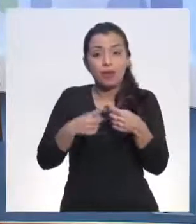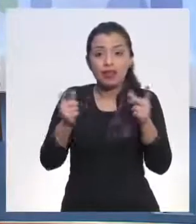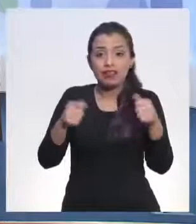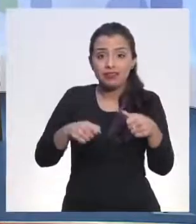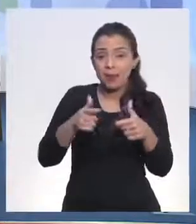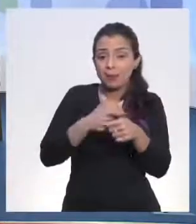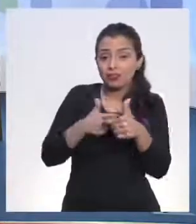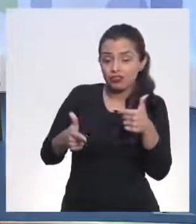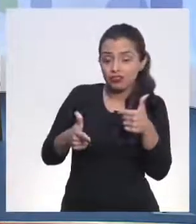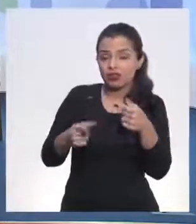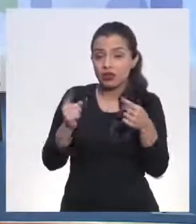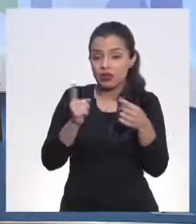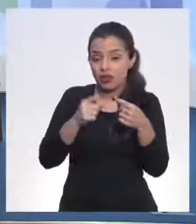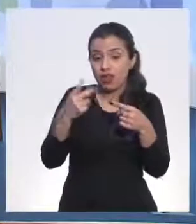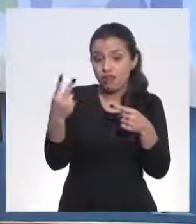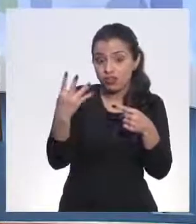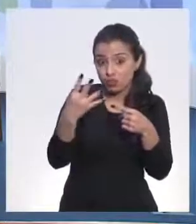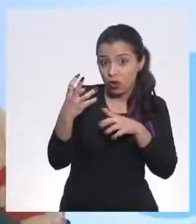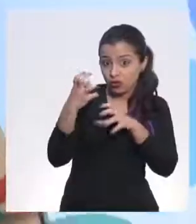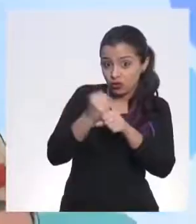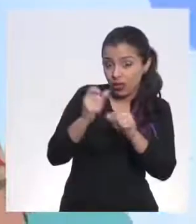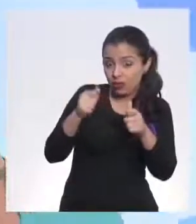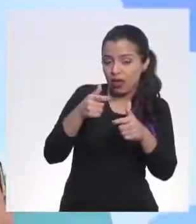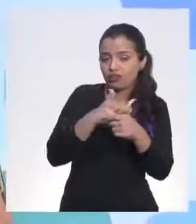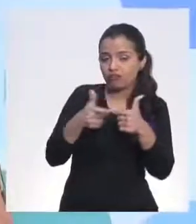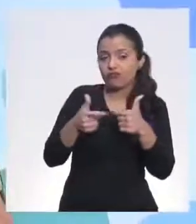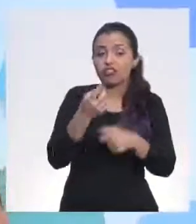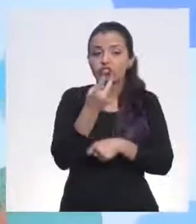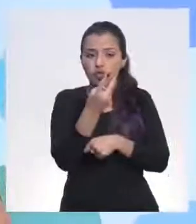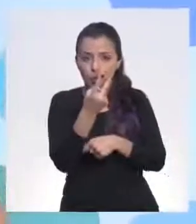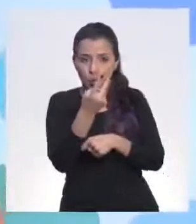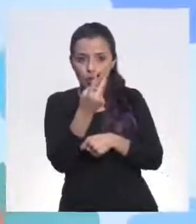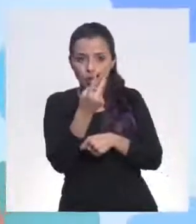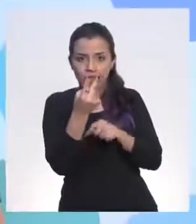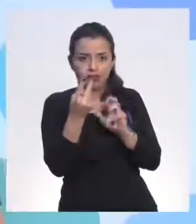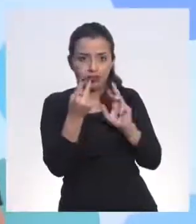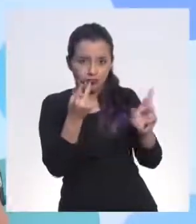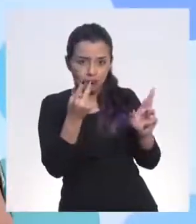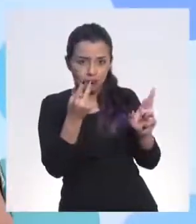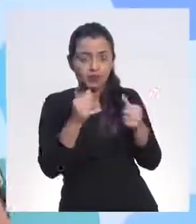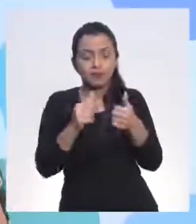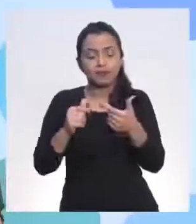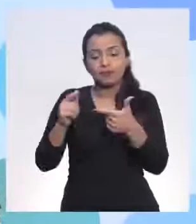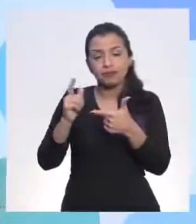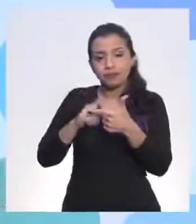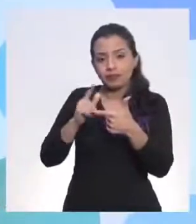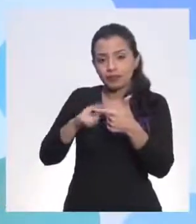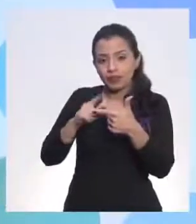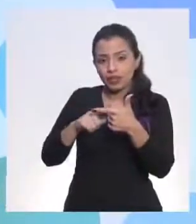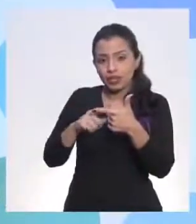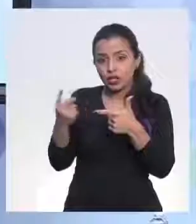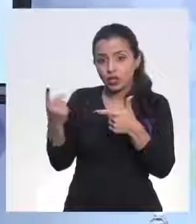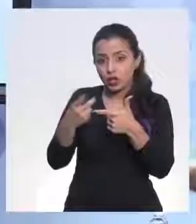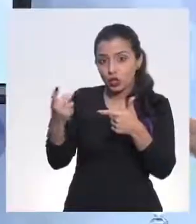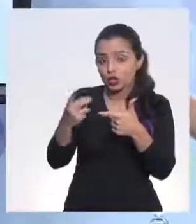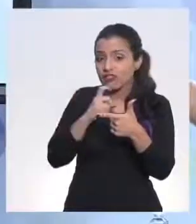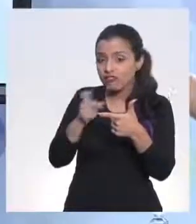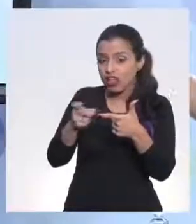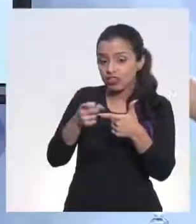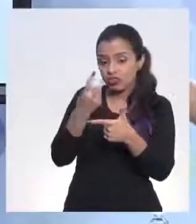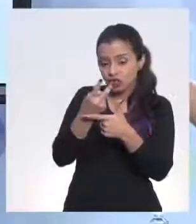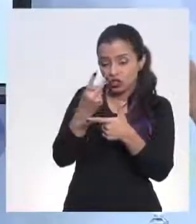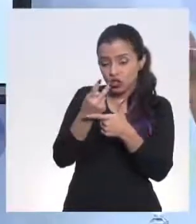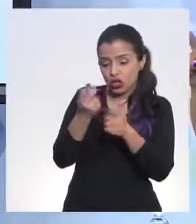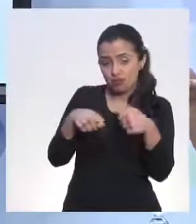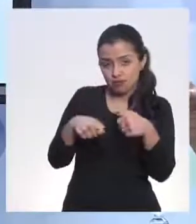que são as pretas. Isso. 12, que são as verdes. Isso. E 36, que são as vermelhas. Isso mesmo. Boa. Então, eles são os Mas